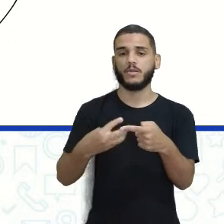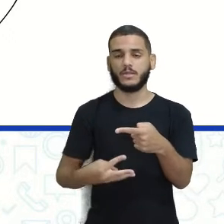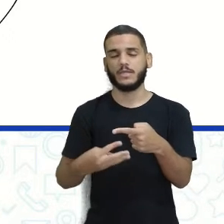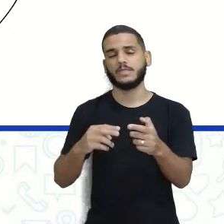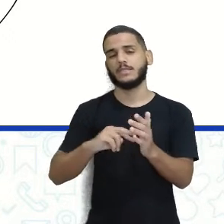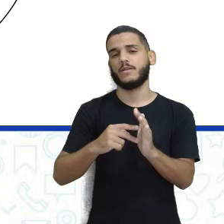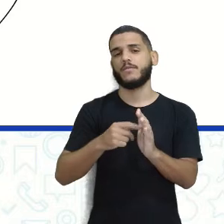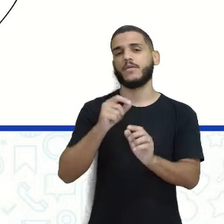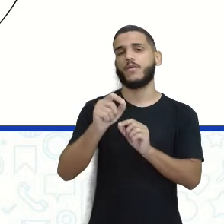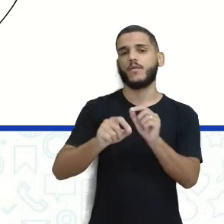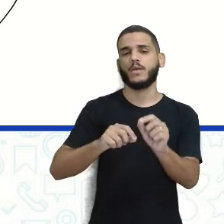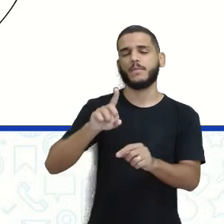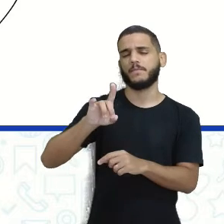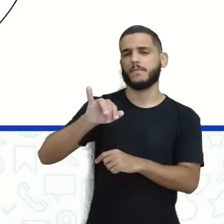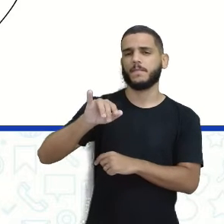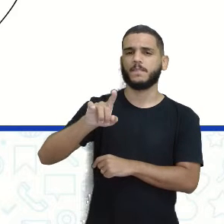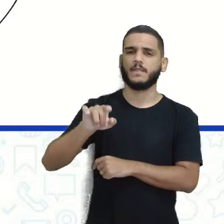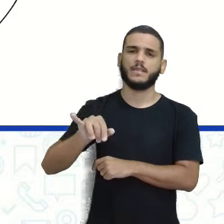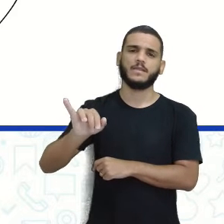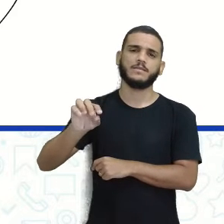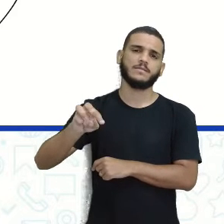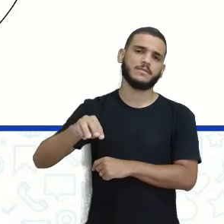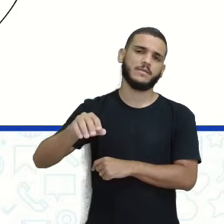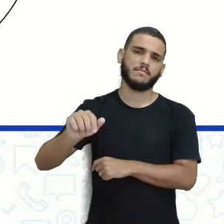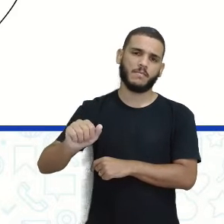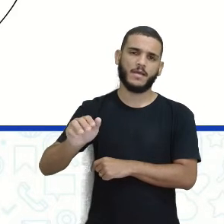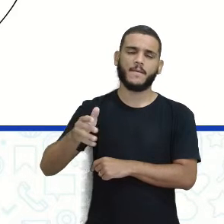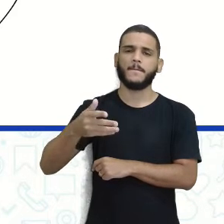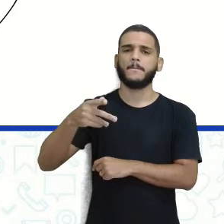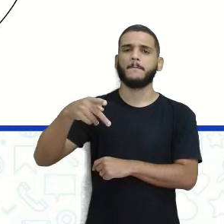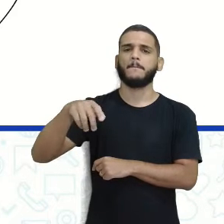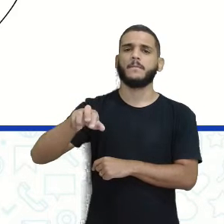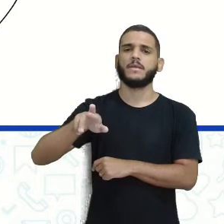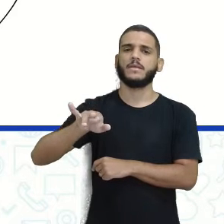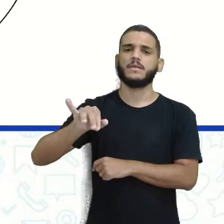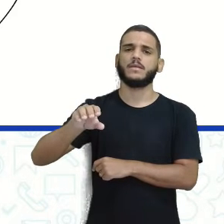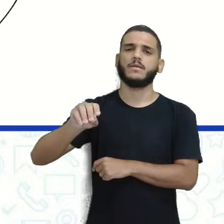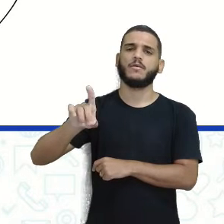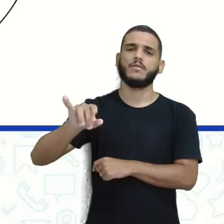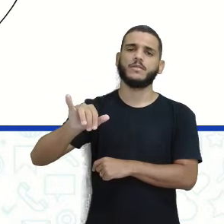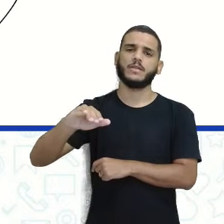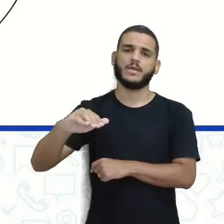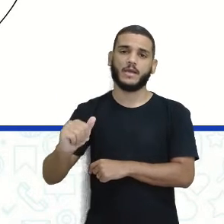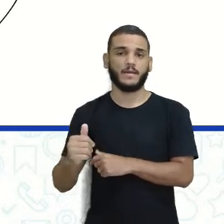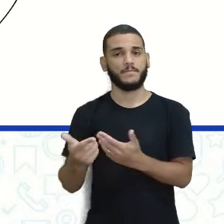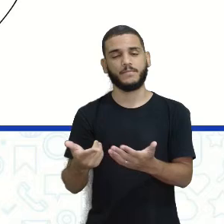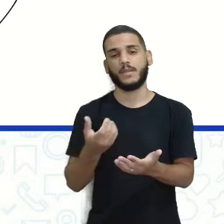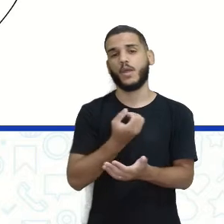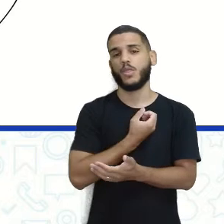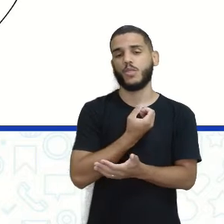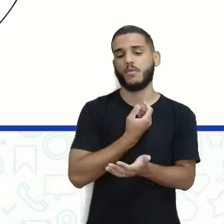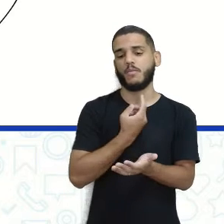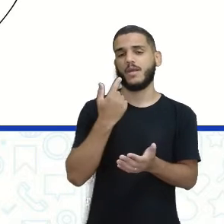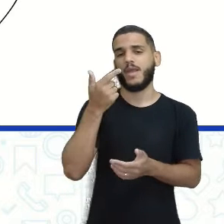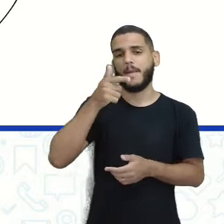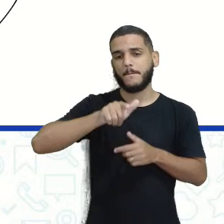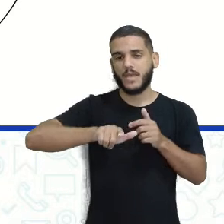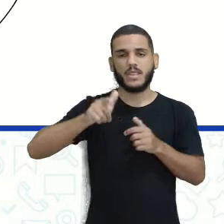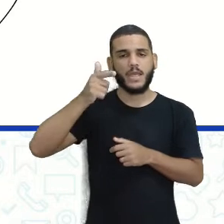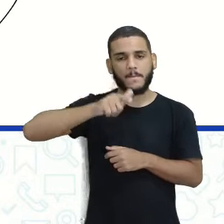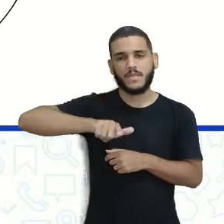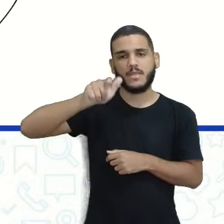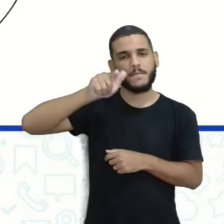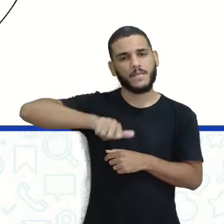é dízima periódica? É nada mais do que um número que se repete várias vezes, que é periódico. Por exemplo, 1 dividido